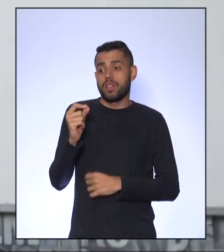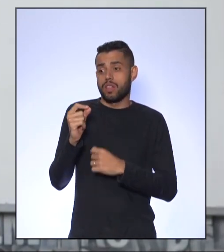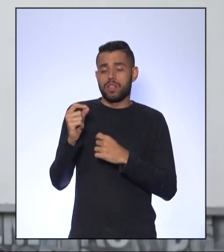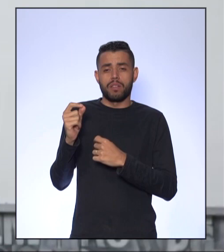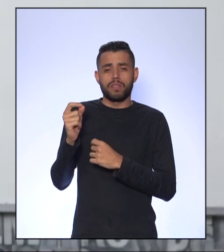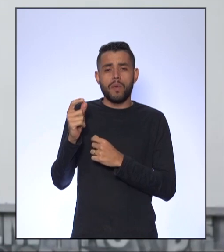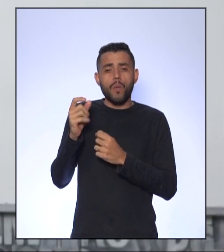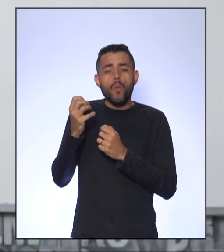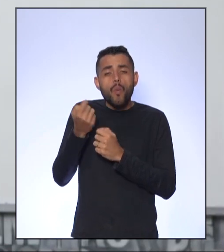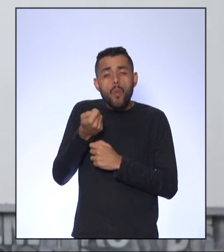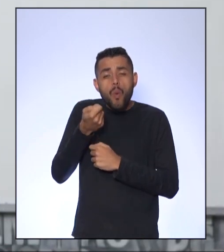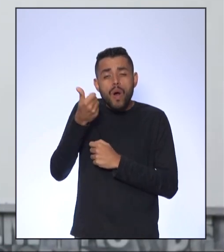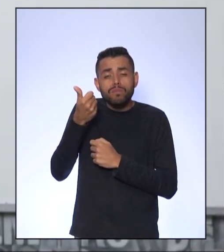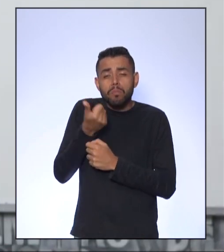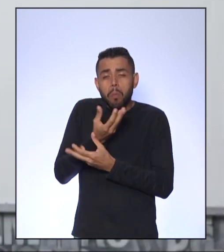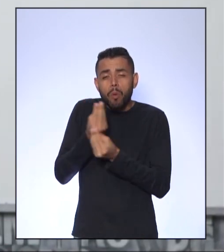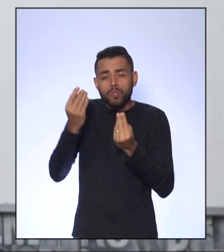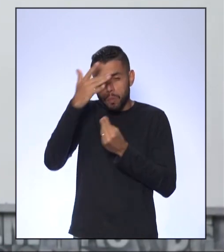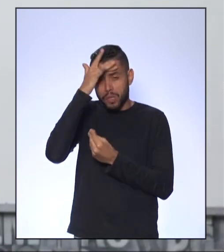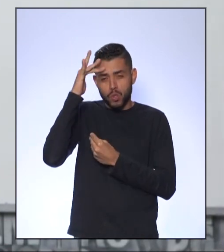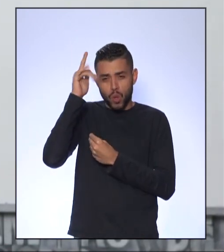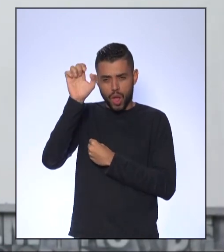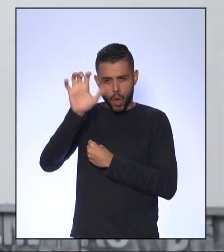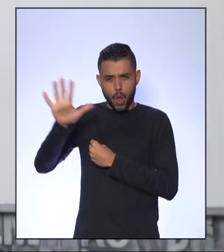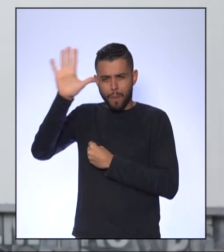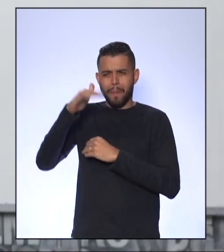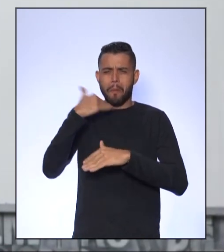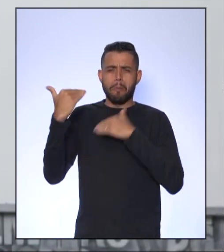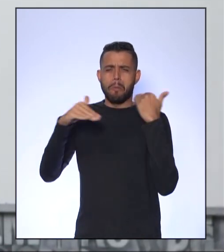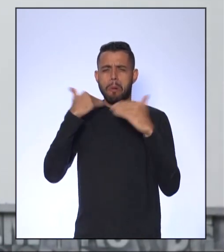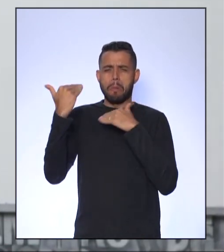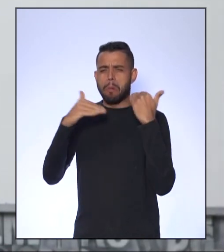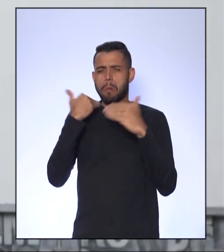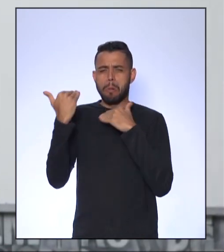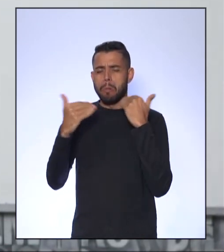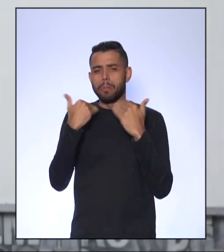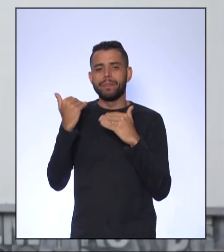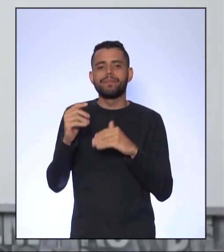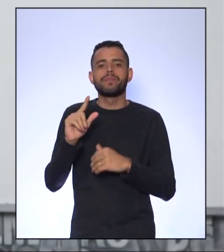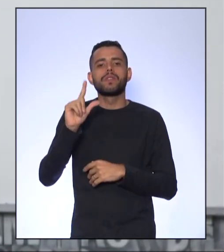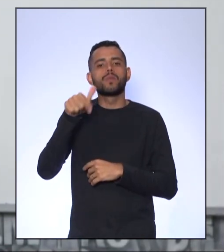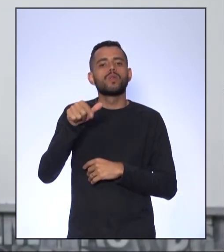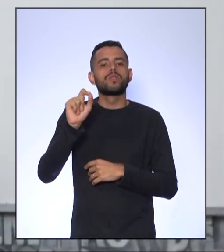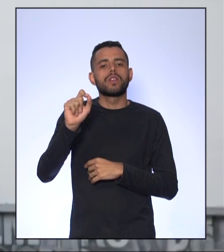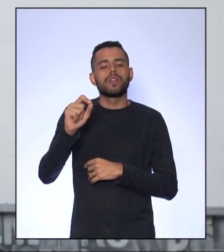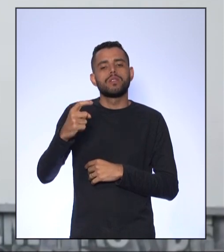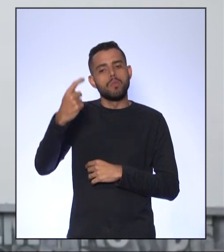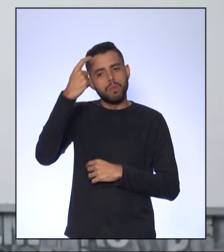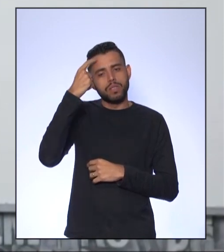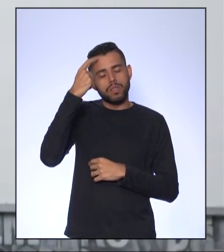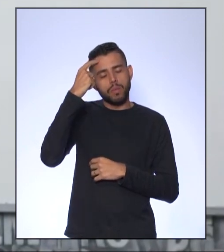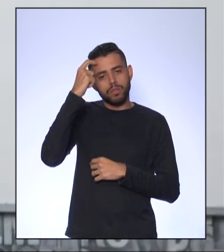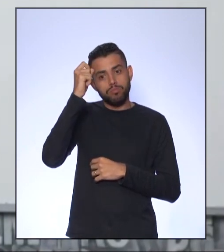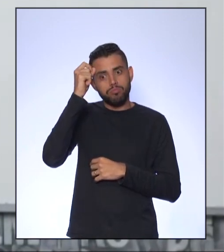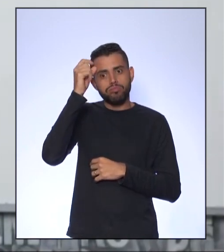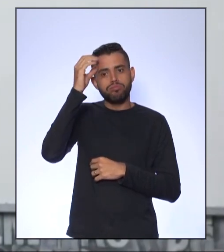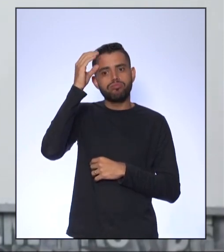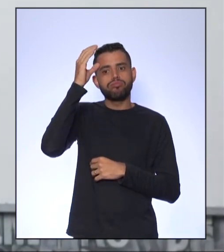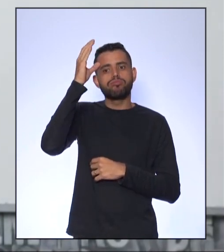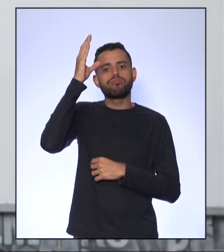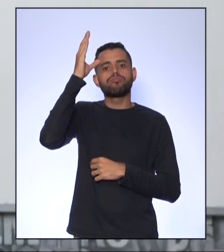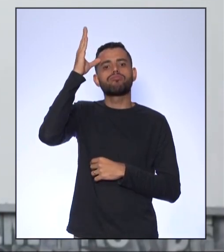aí, na sequência, nós tivemos uma grande evolução do pensamento, nós tivemos